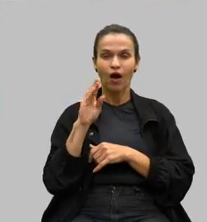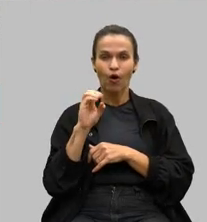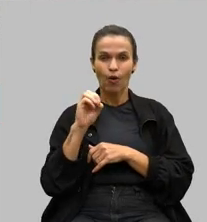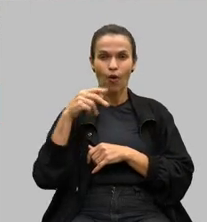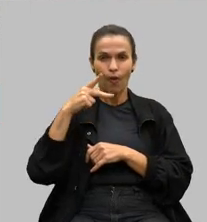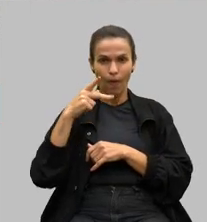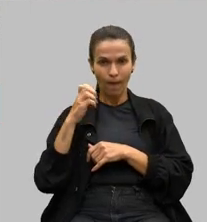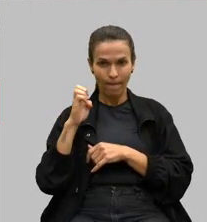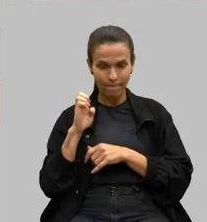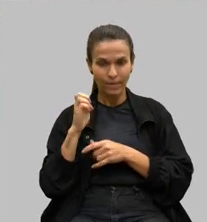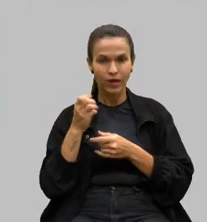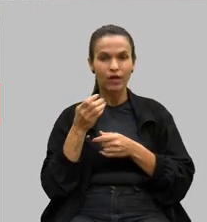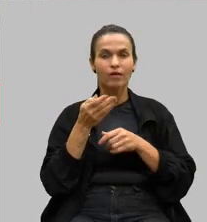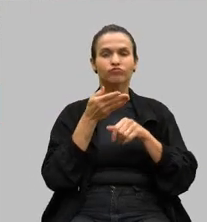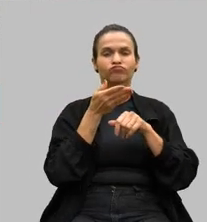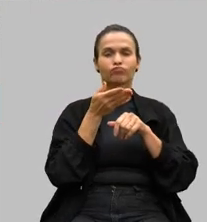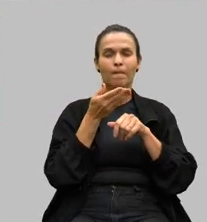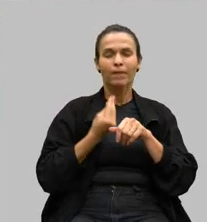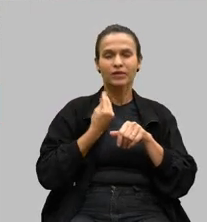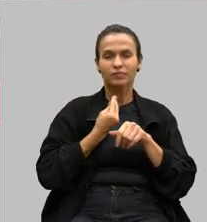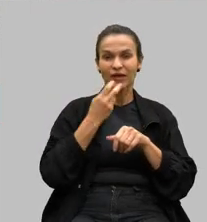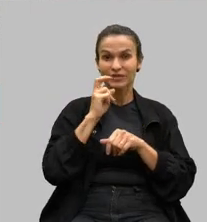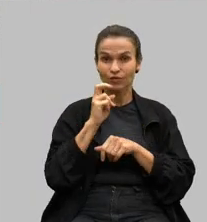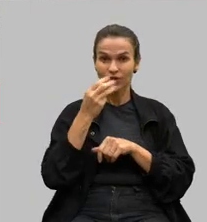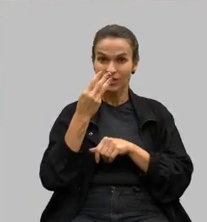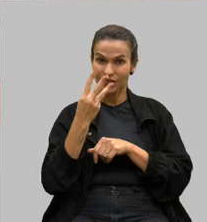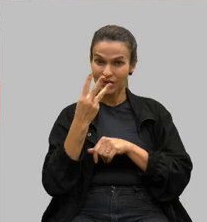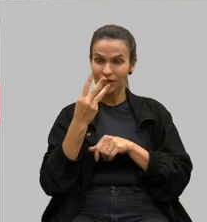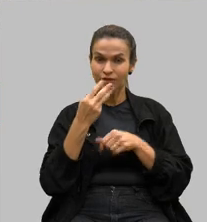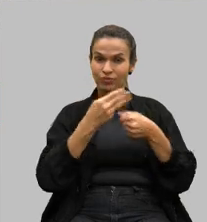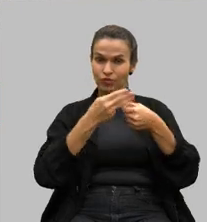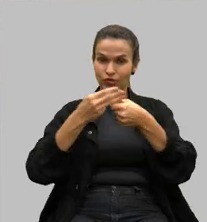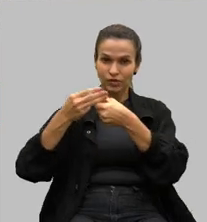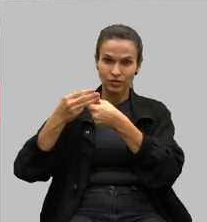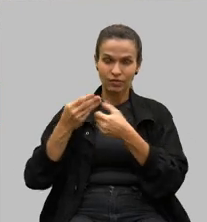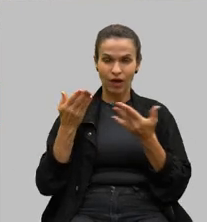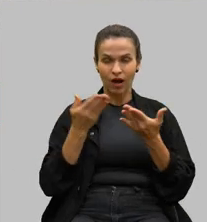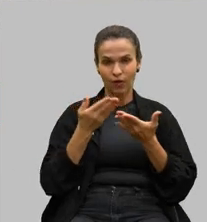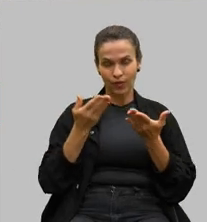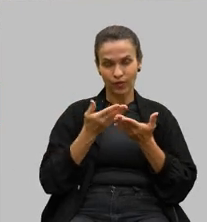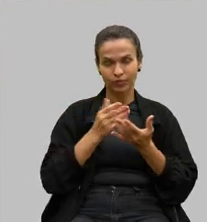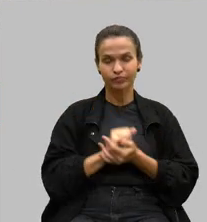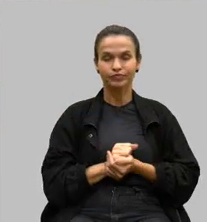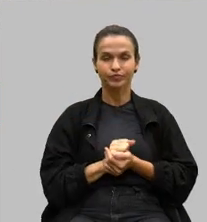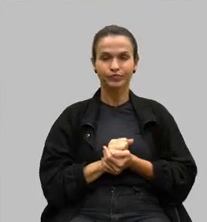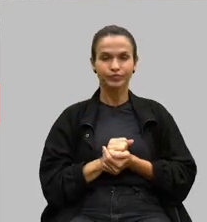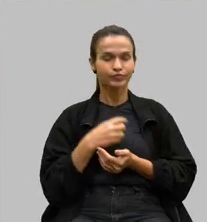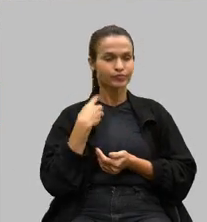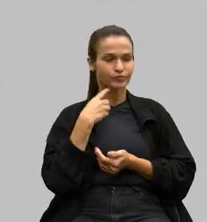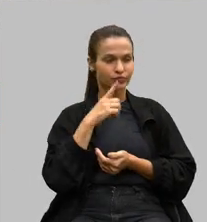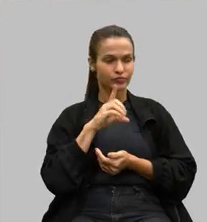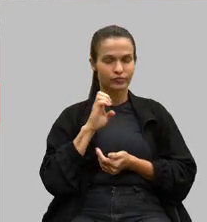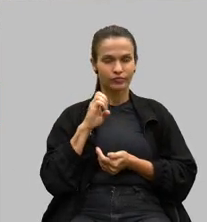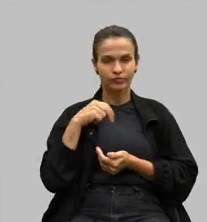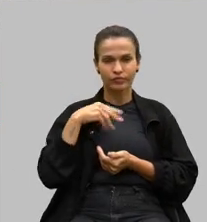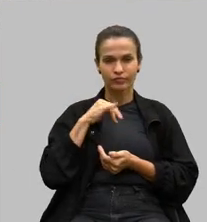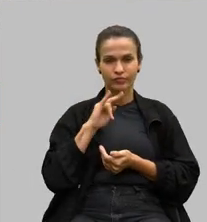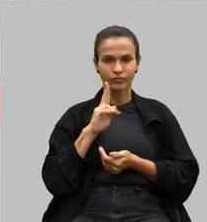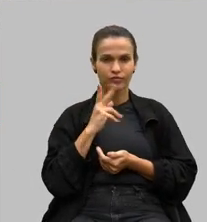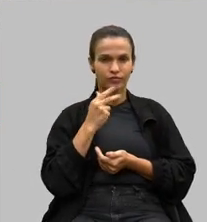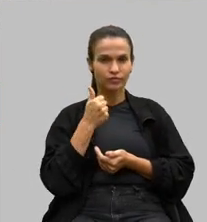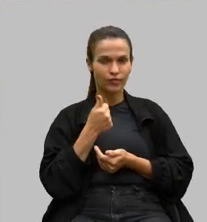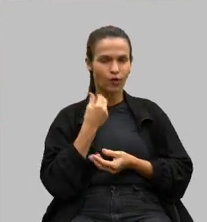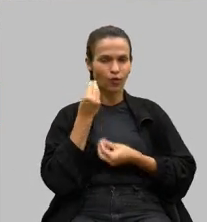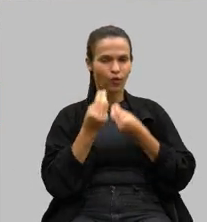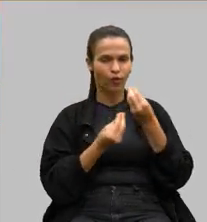53 municípios agora e talvez eh deputada Leninha eh às vezes eu fico pensando mas como é que isso Tá se dando que a gente